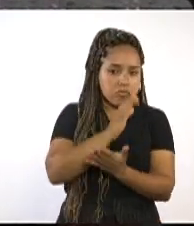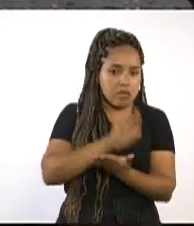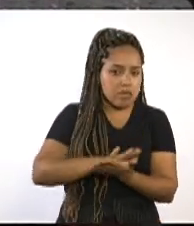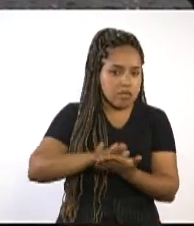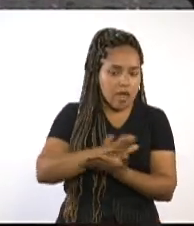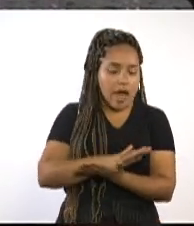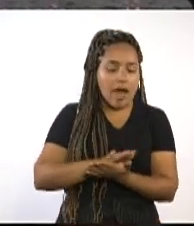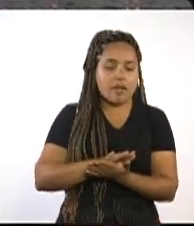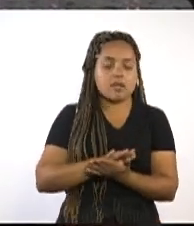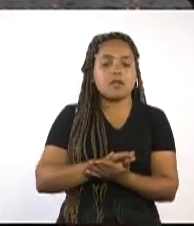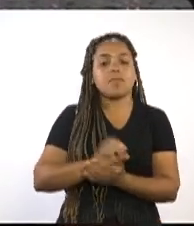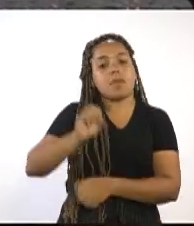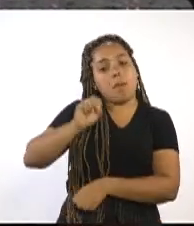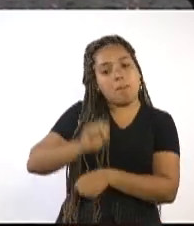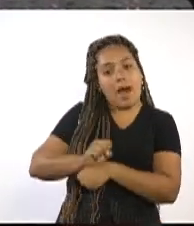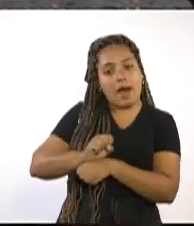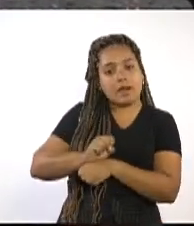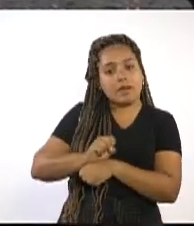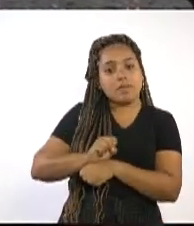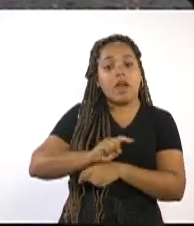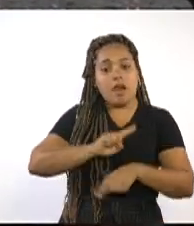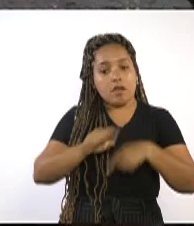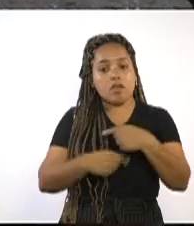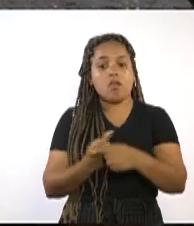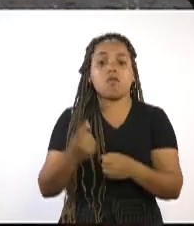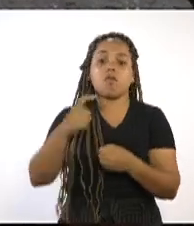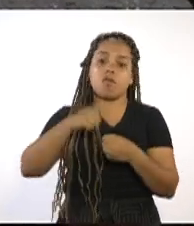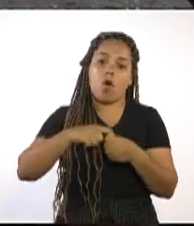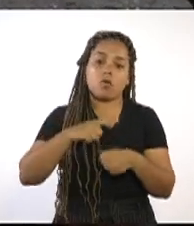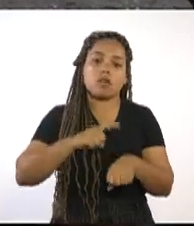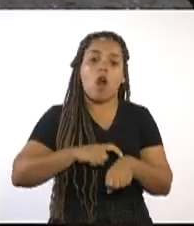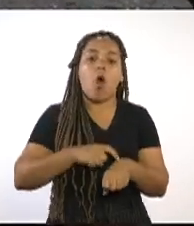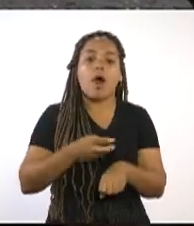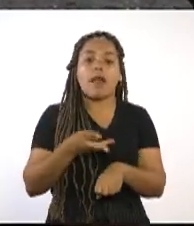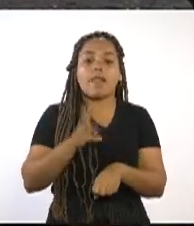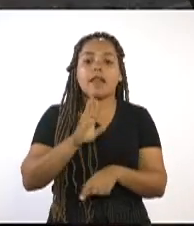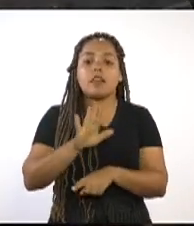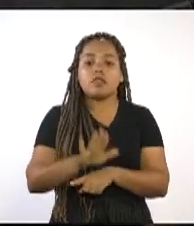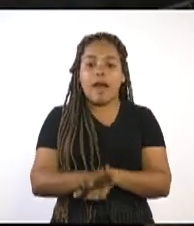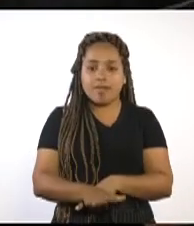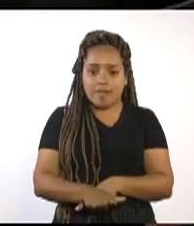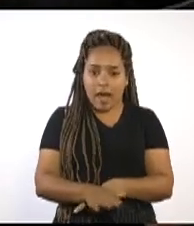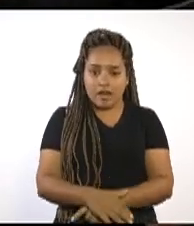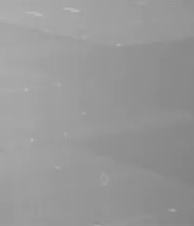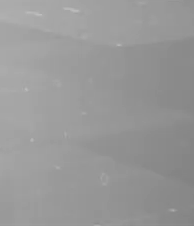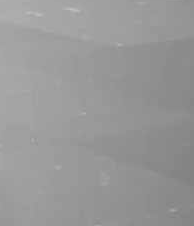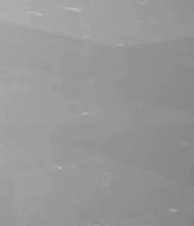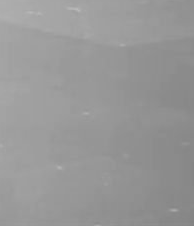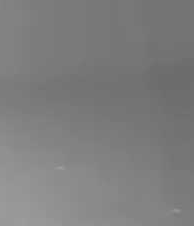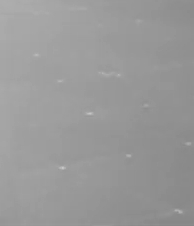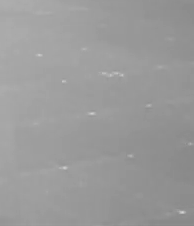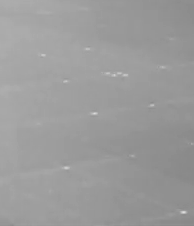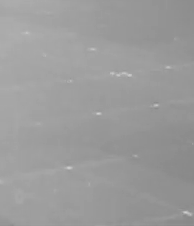estamos suspendendo a sessão, que reiniciaremos às 15 horas.